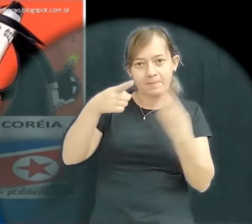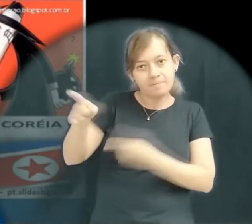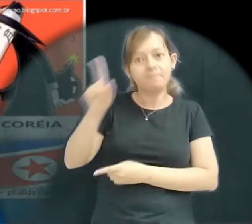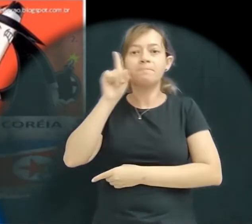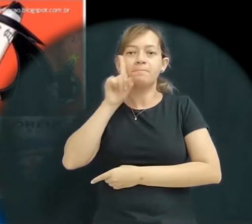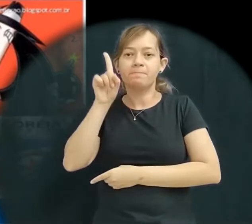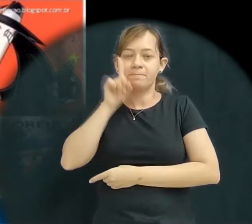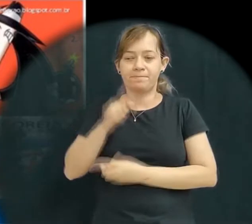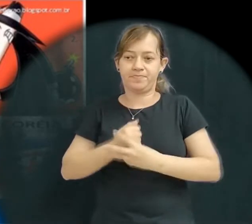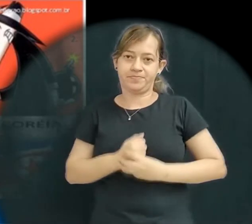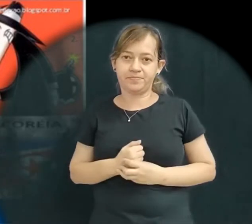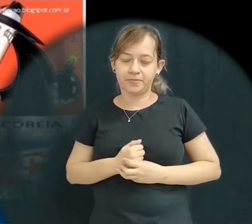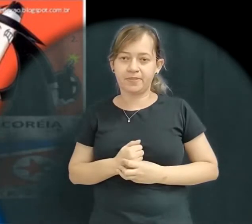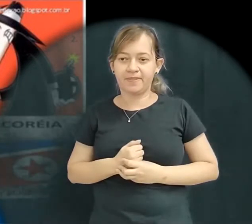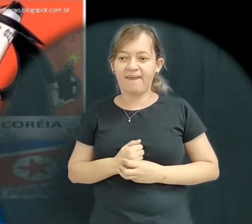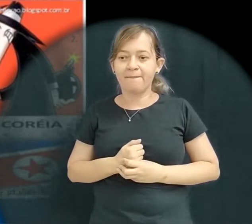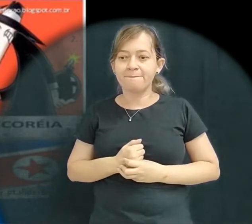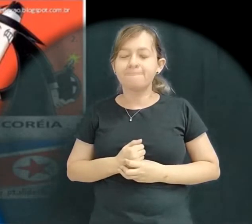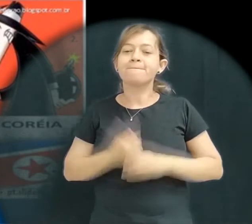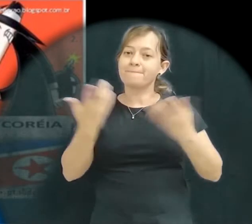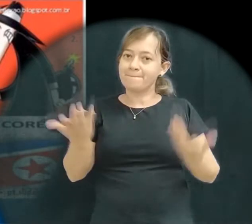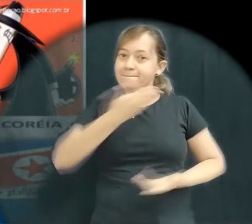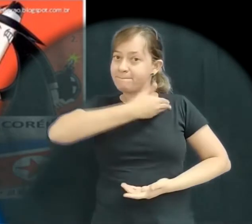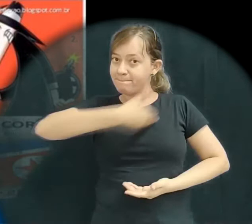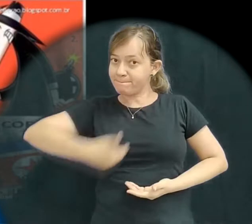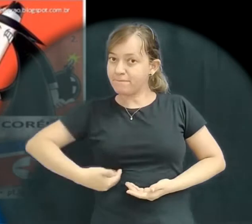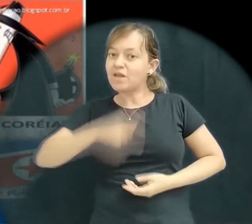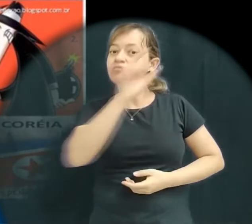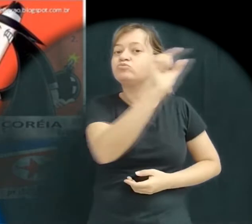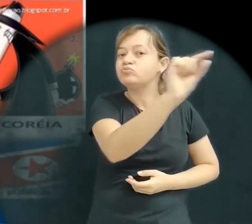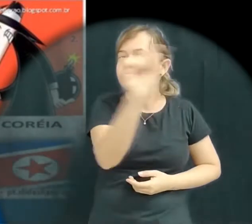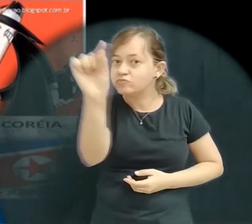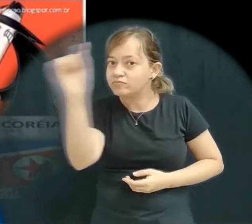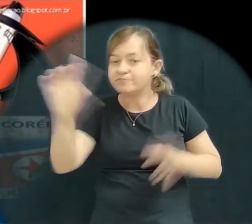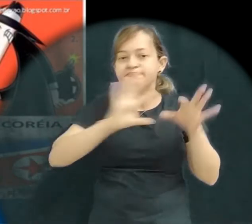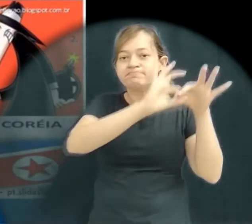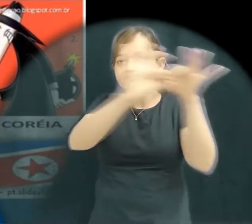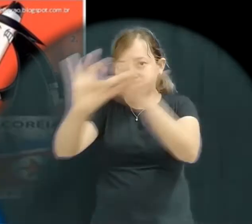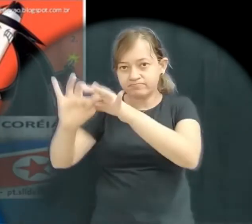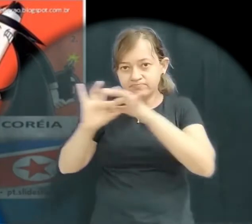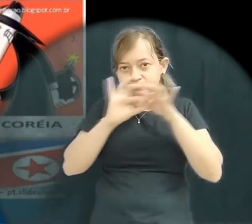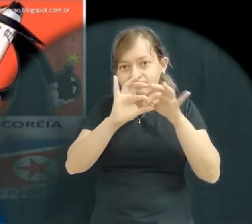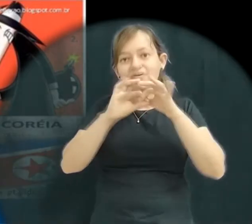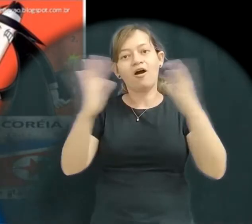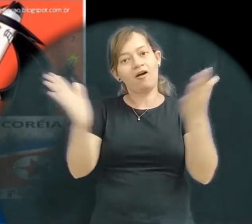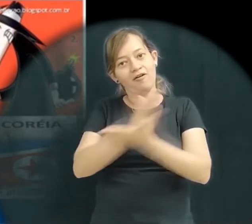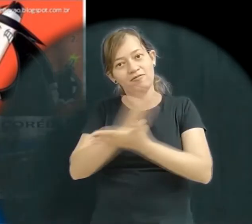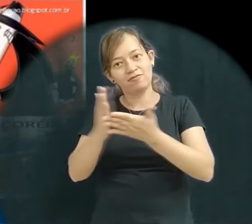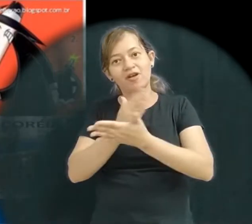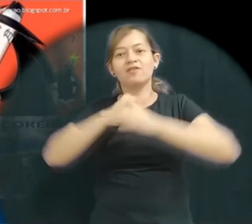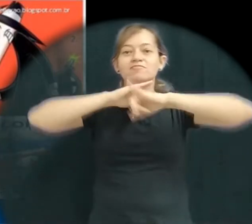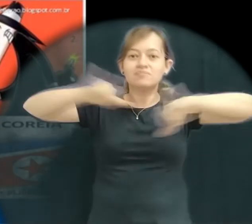Unidos. Alianças de governos, propaganda. Essa propaganda muitas vezes era